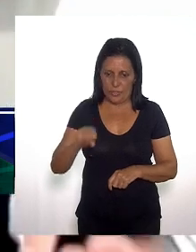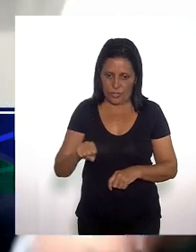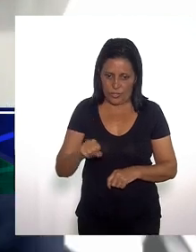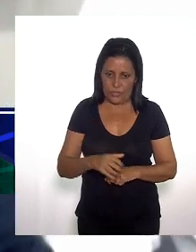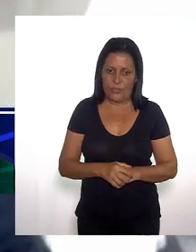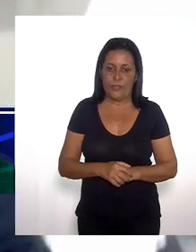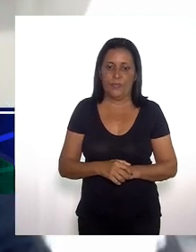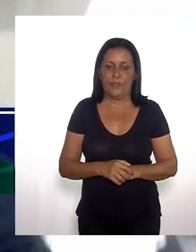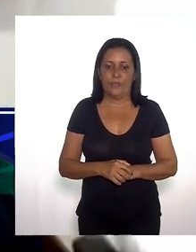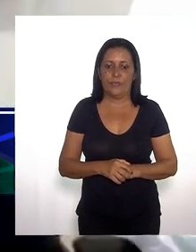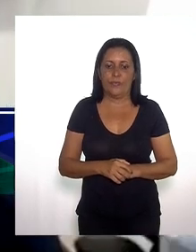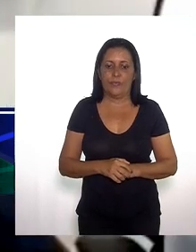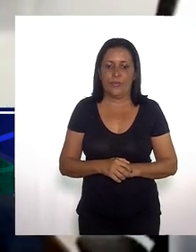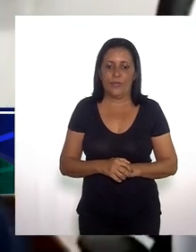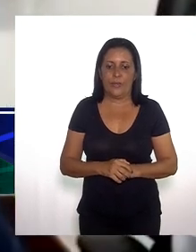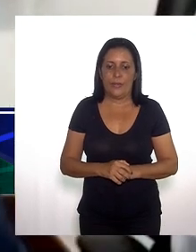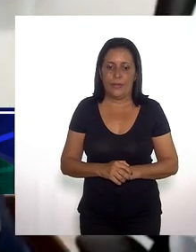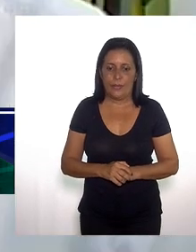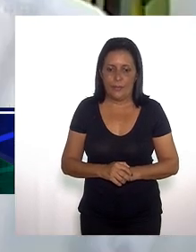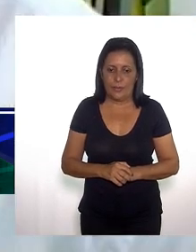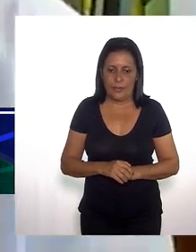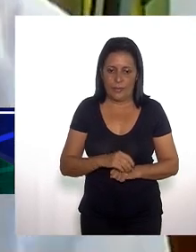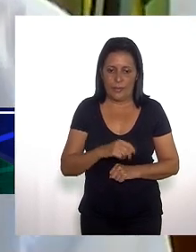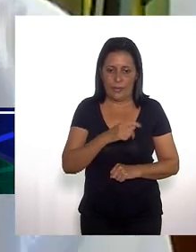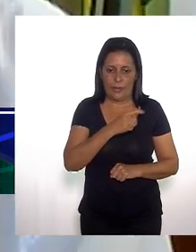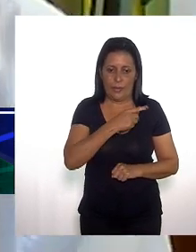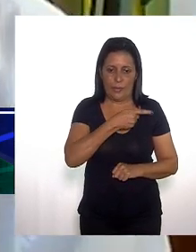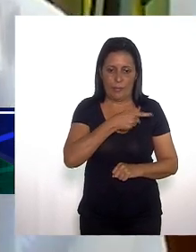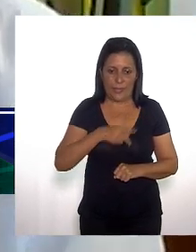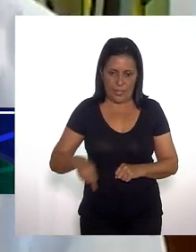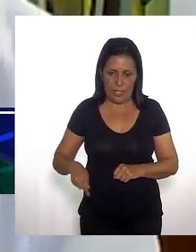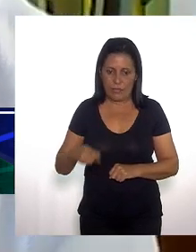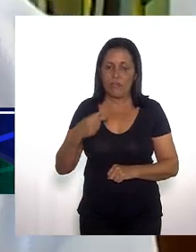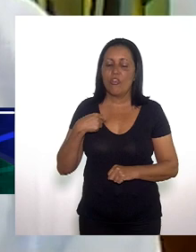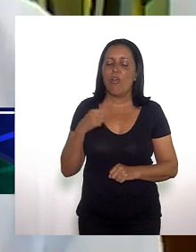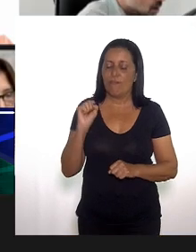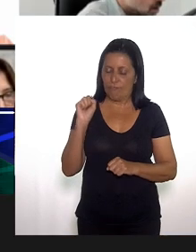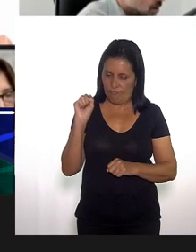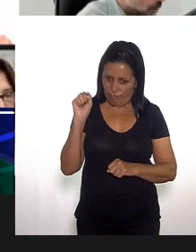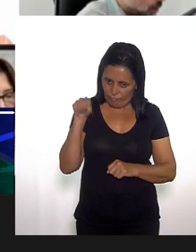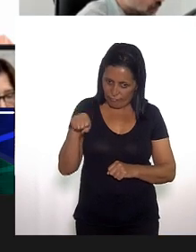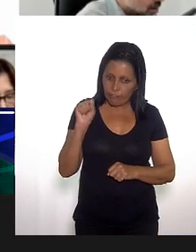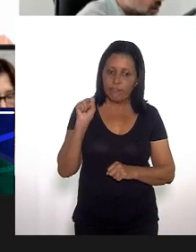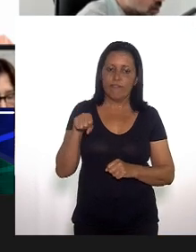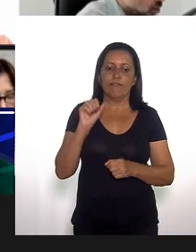Deputado Dionísio Lins. Presidente, com muito louvor, voto sim.